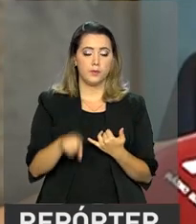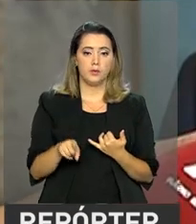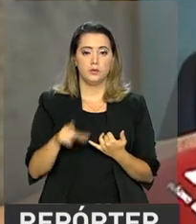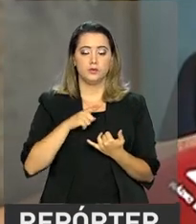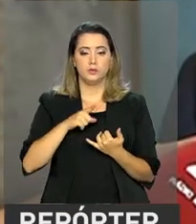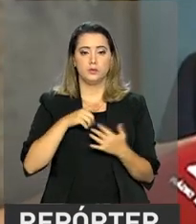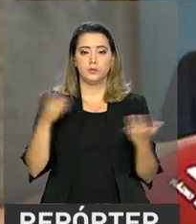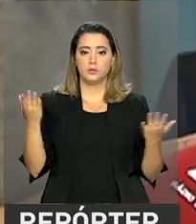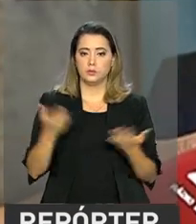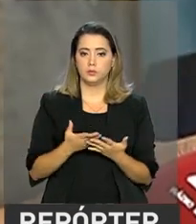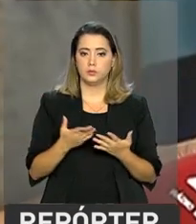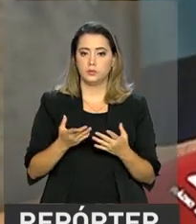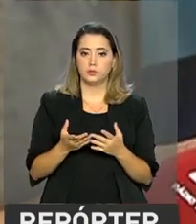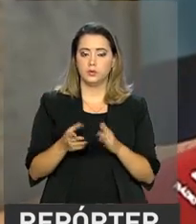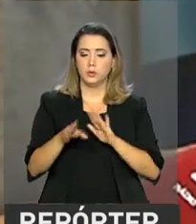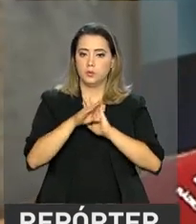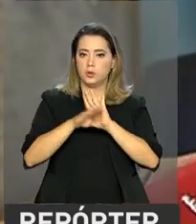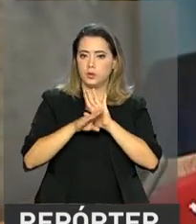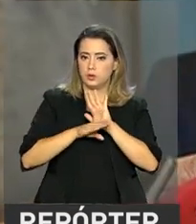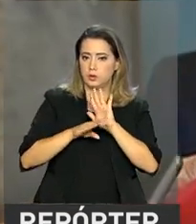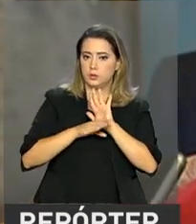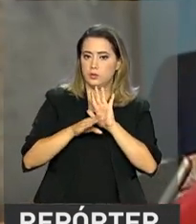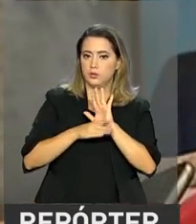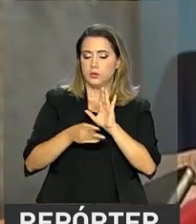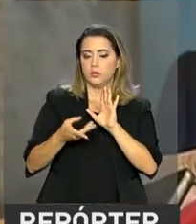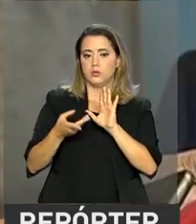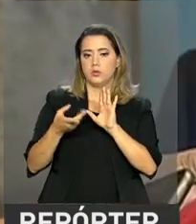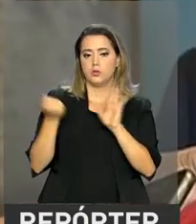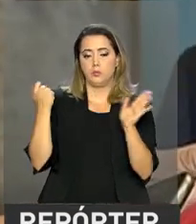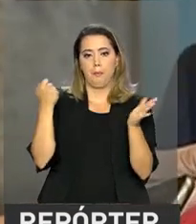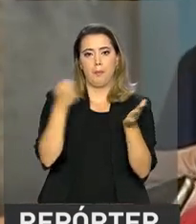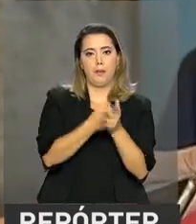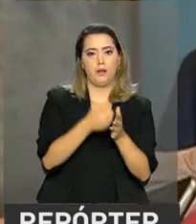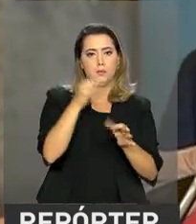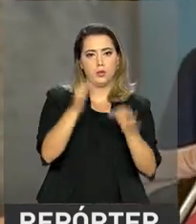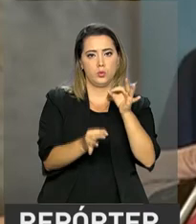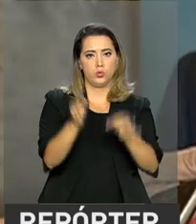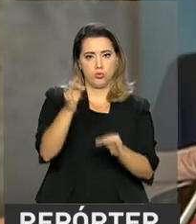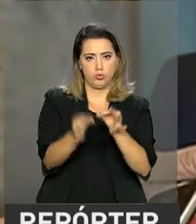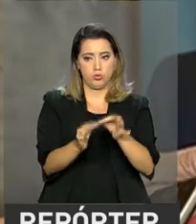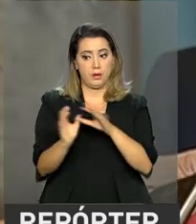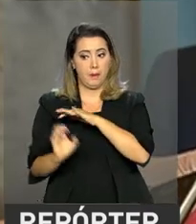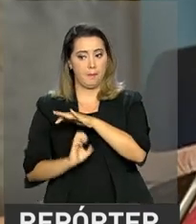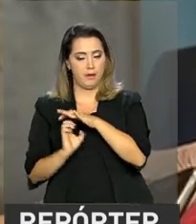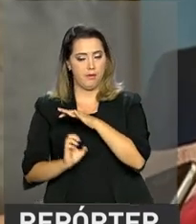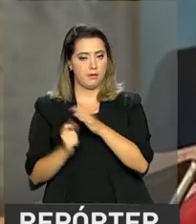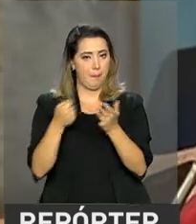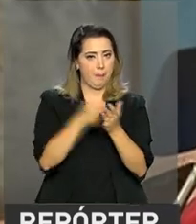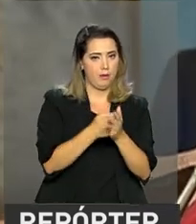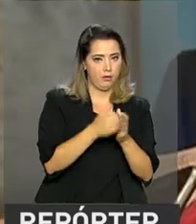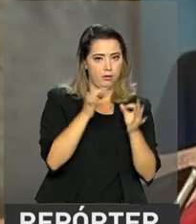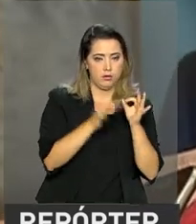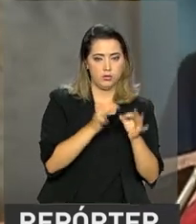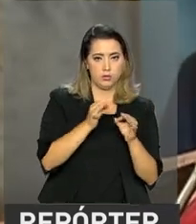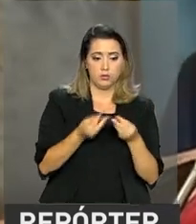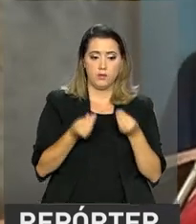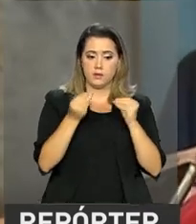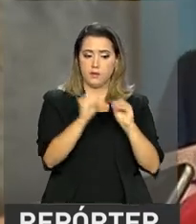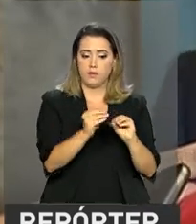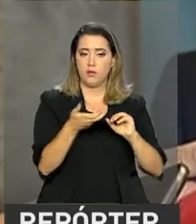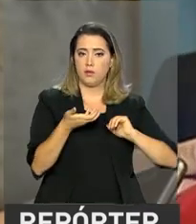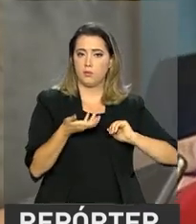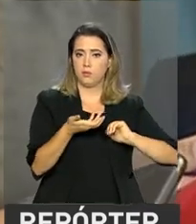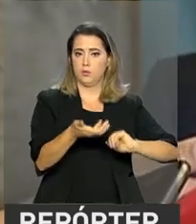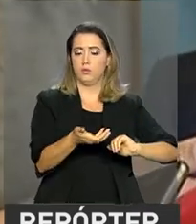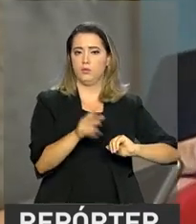nós temos agora o projeto de recuperação judicial das empresas, que será enviado para o Congresso proximamente,